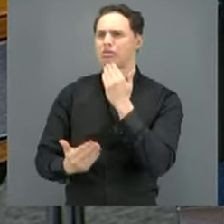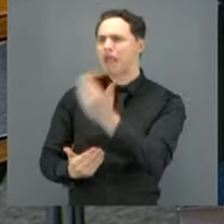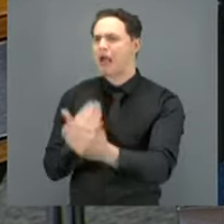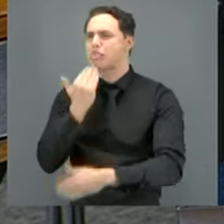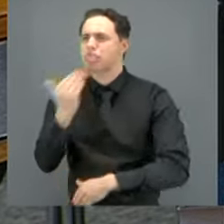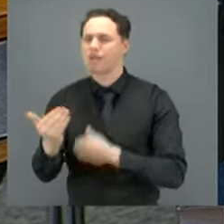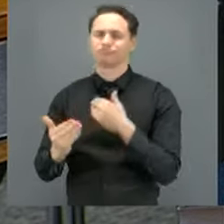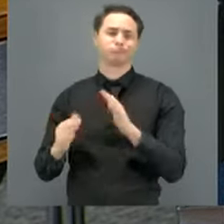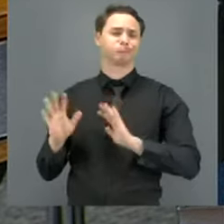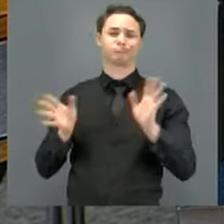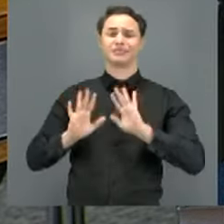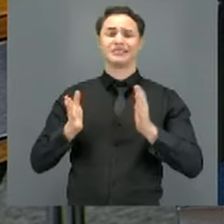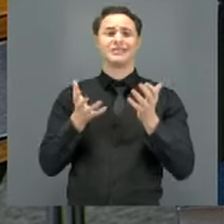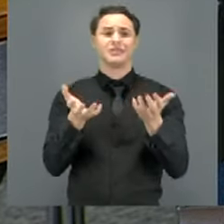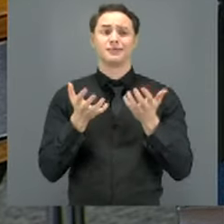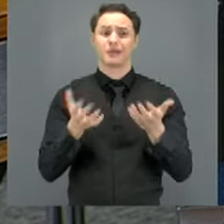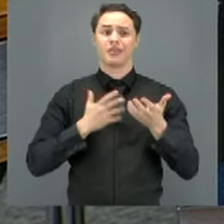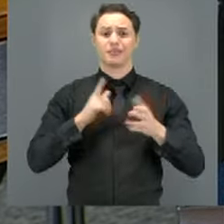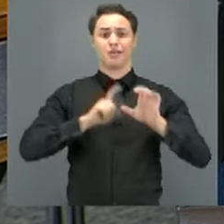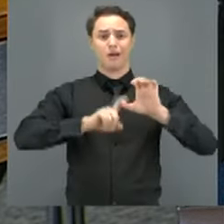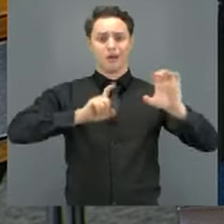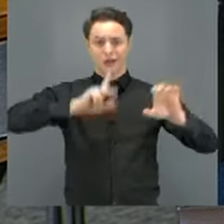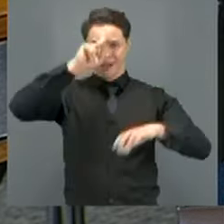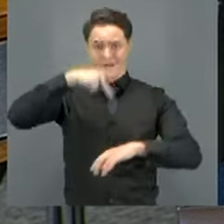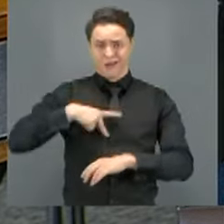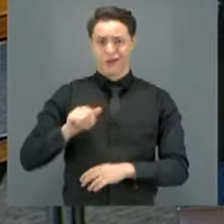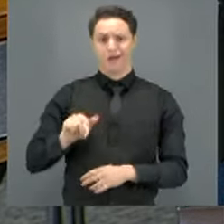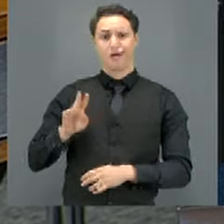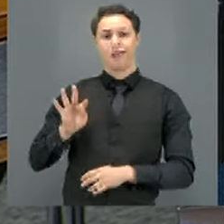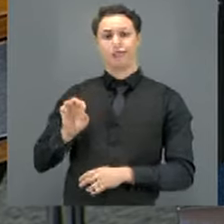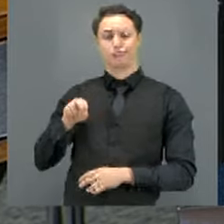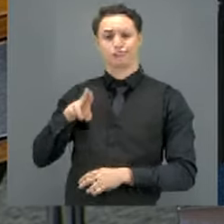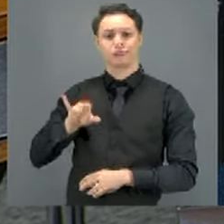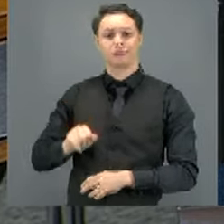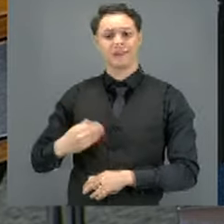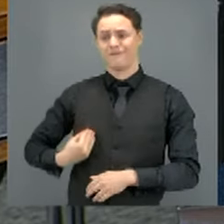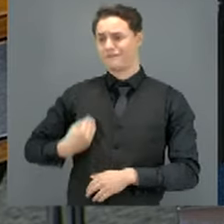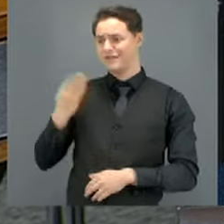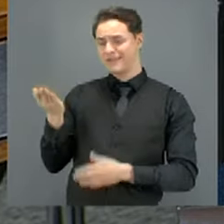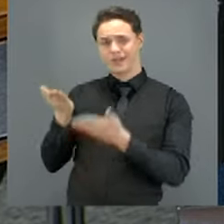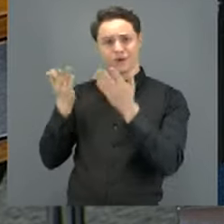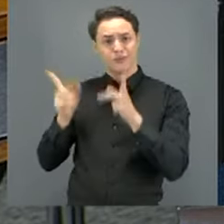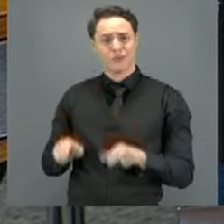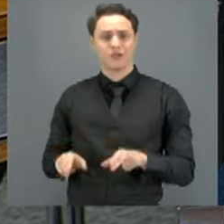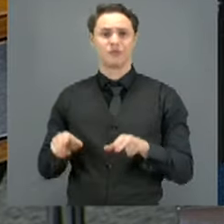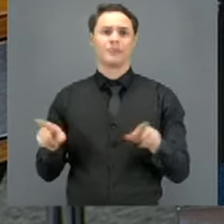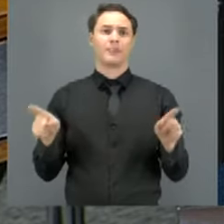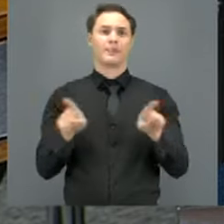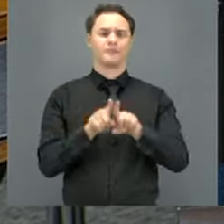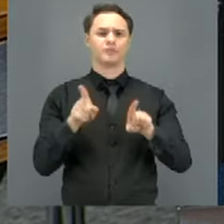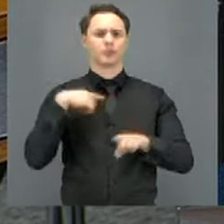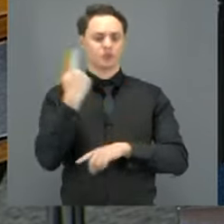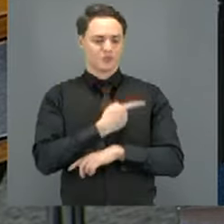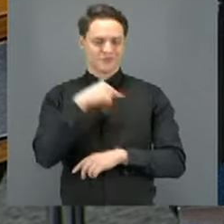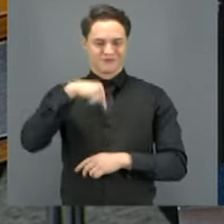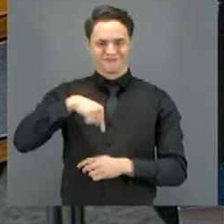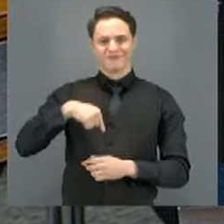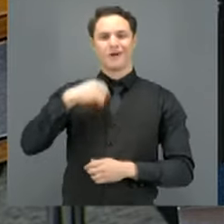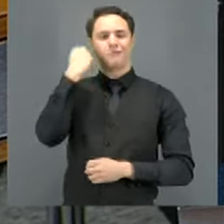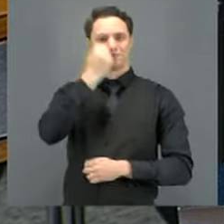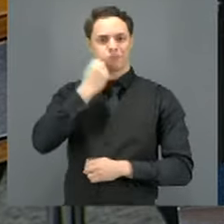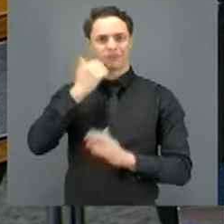pedindo. Eles querem ter autonomia também. E é isso que eles estão reivindicando aqui para que nós, como senadores da